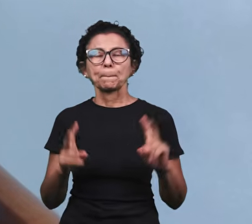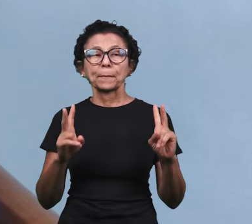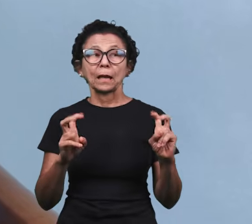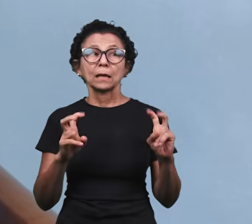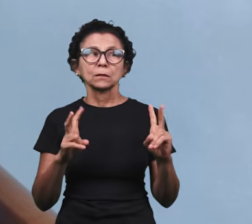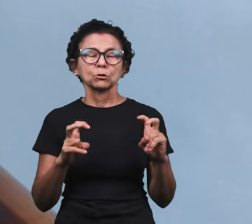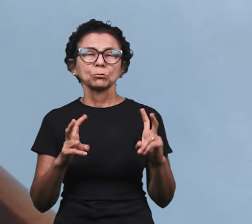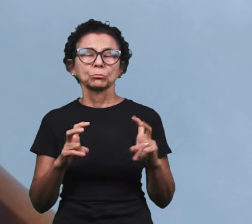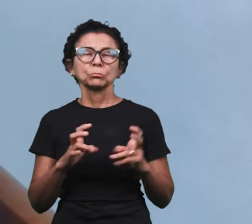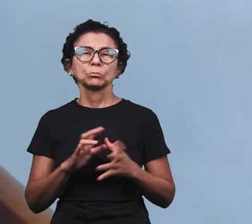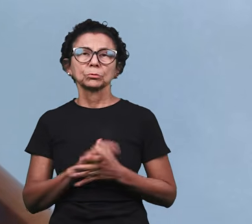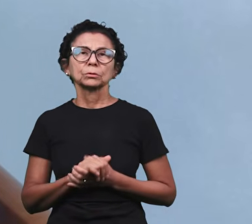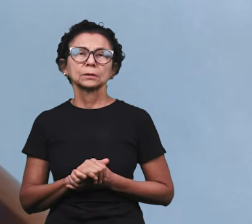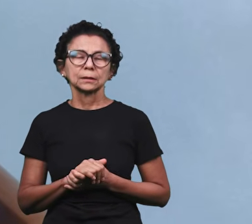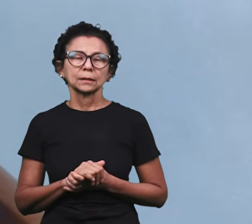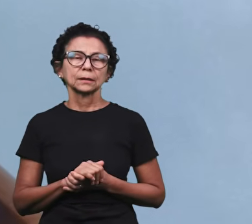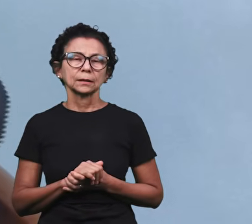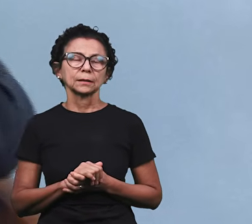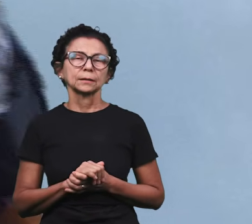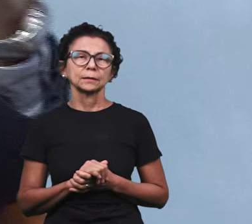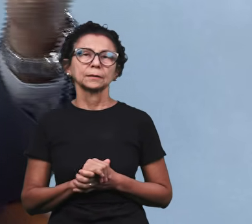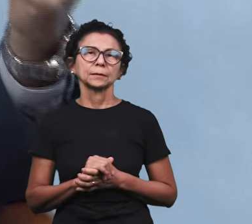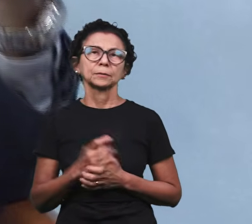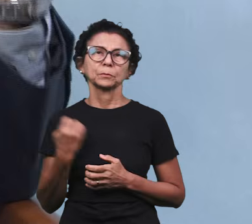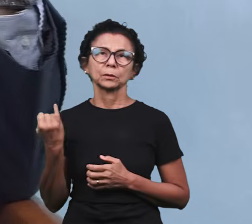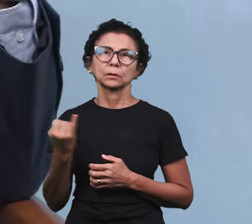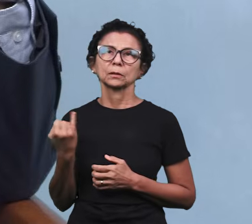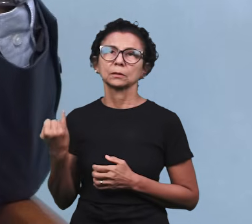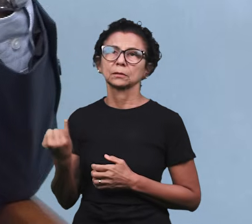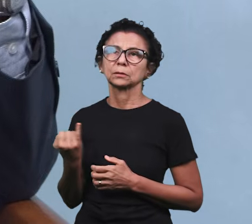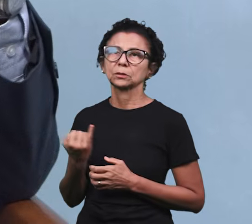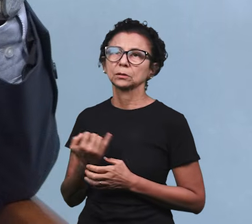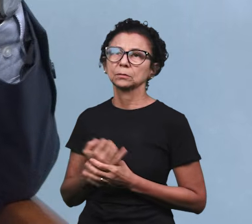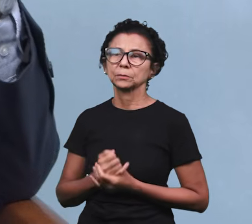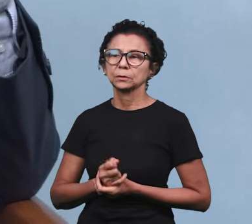assunto para tratar no meio de todo o rebanho, né? É importante,